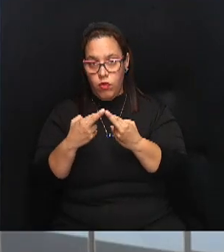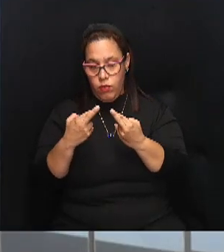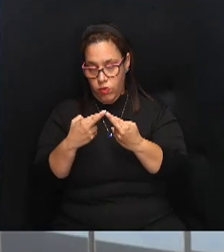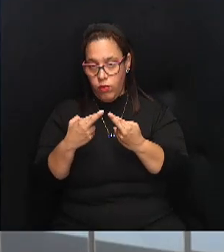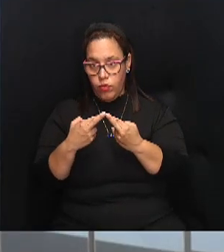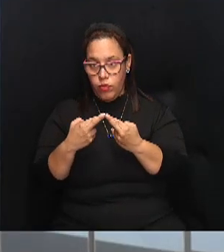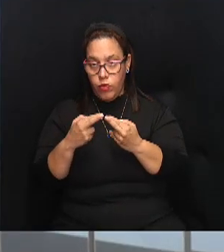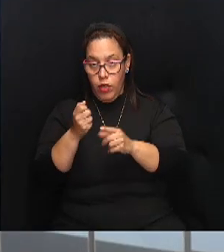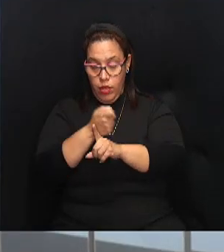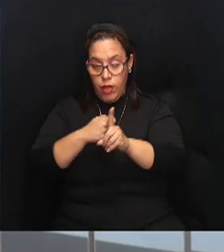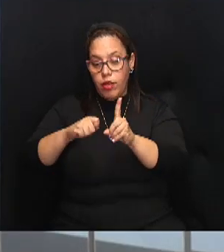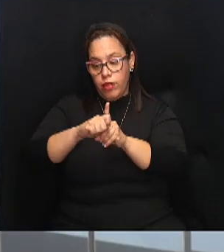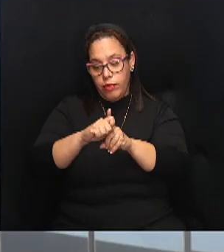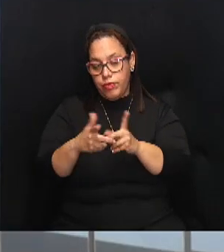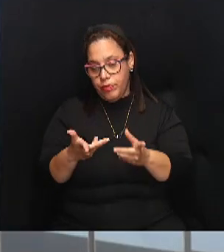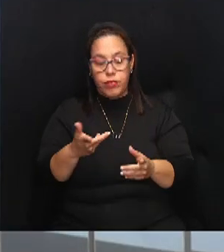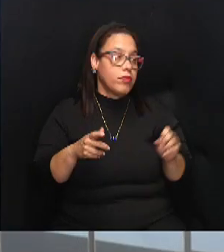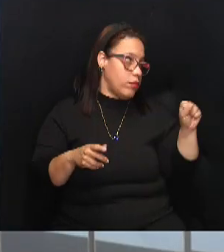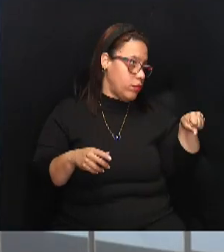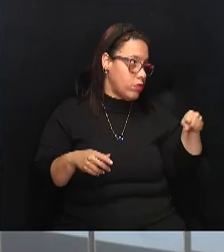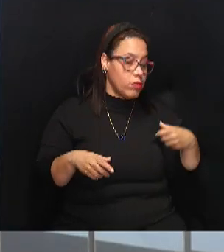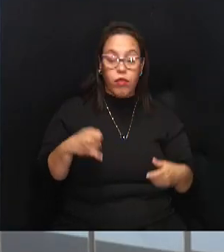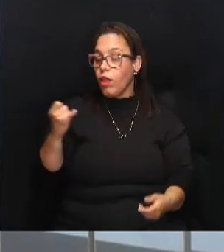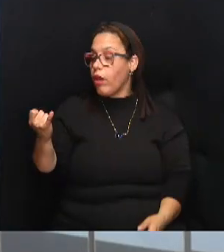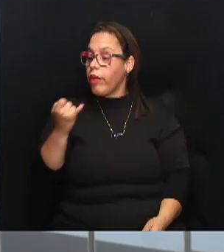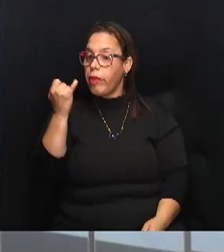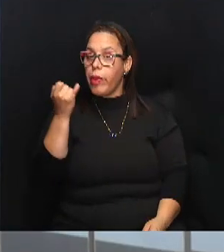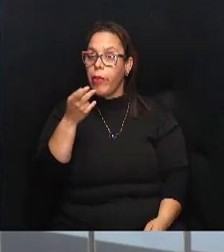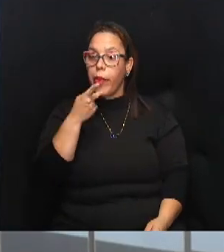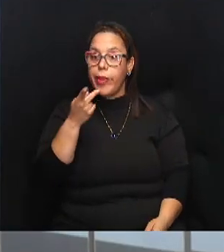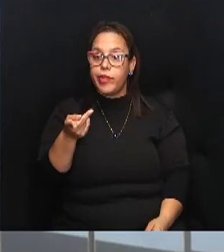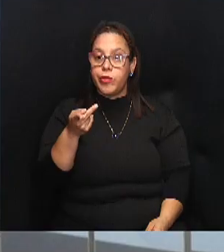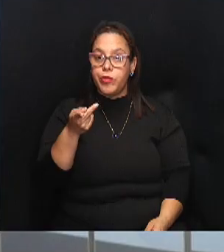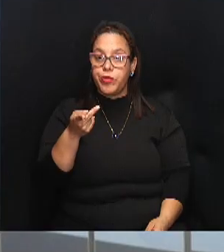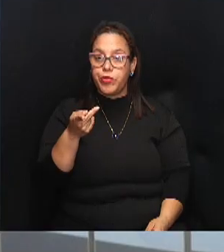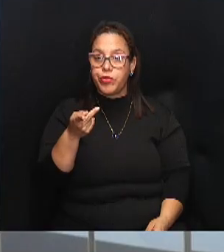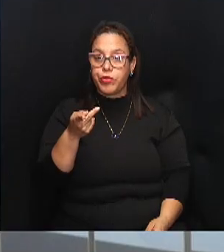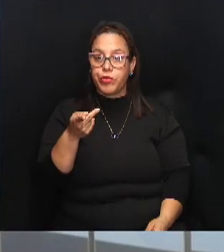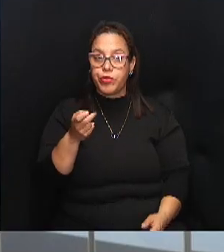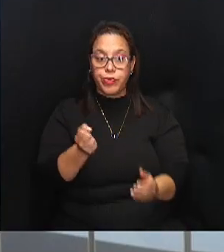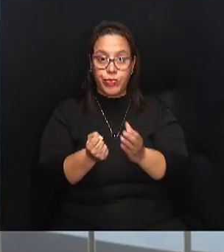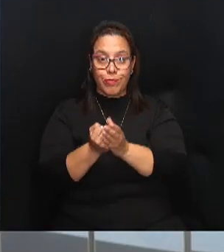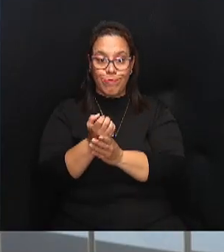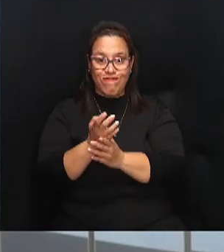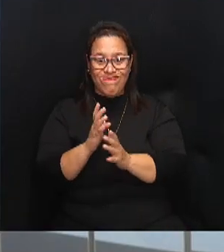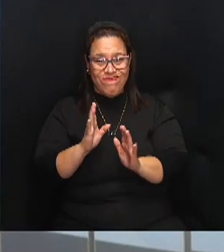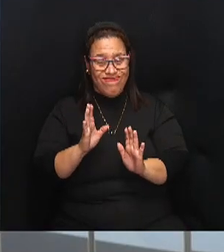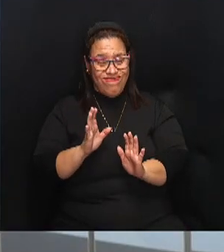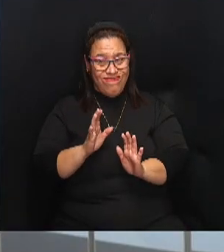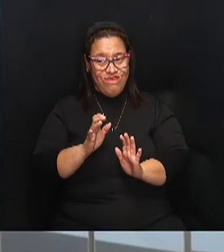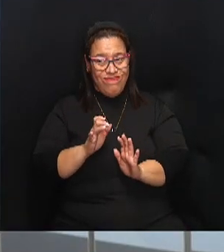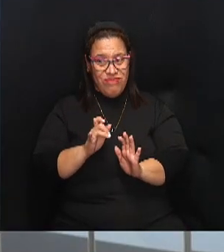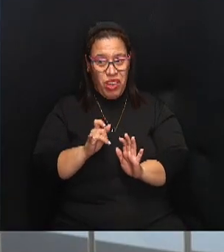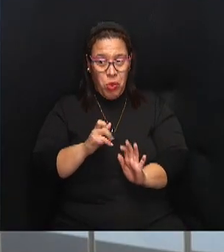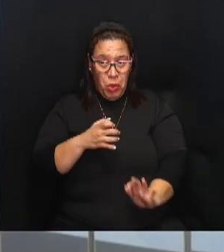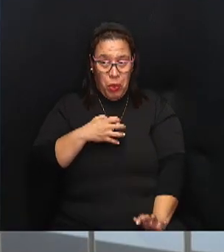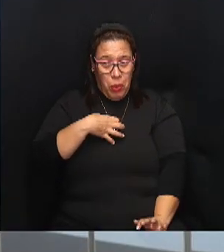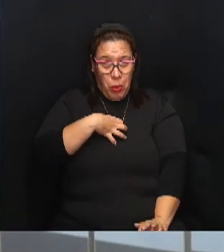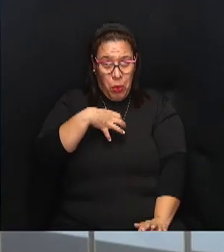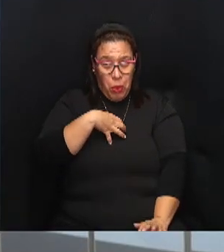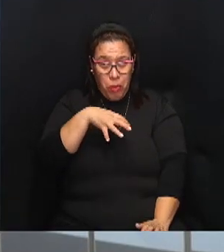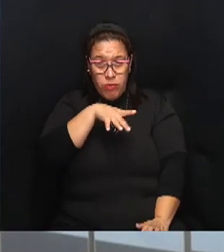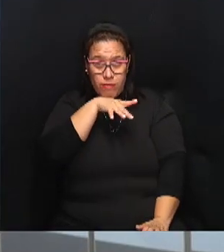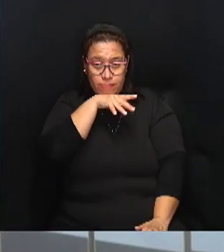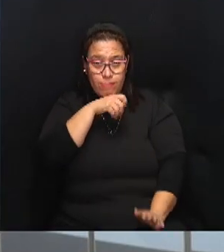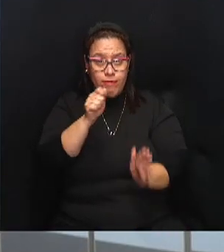de assistência. Né? E o importante, o que nem foi dito, é a gente criar um desconforto para o criminoso. Né? Então, o